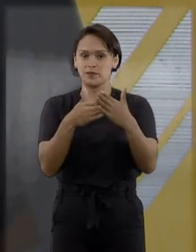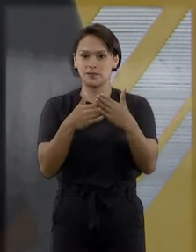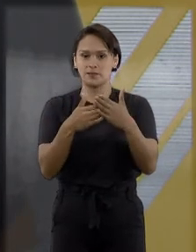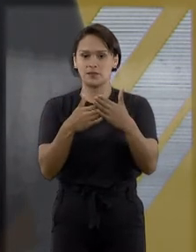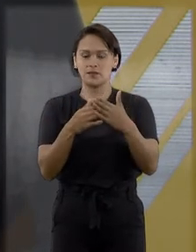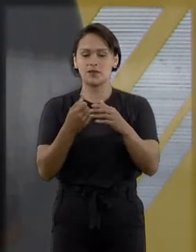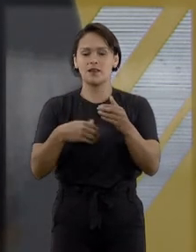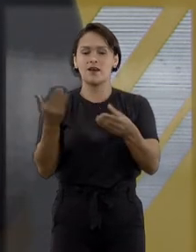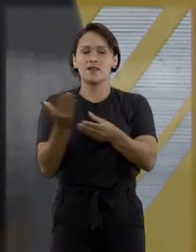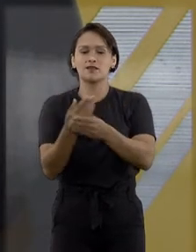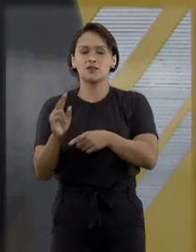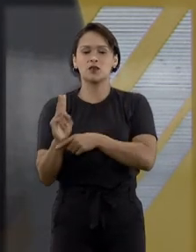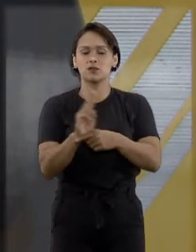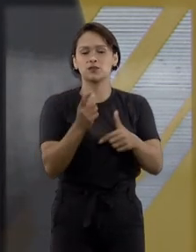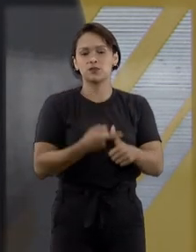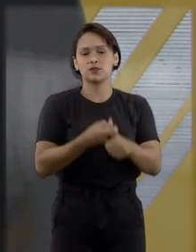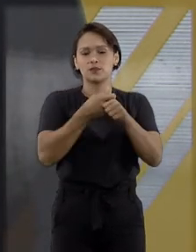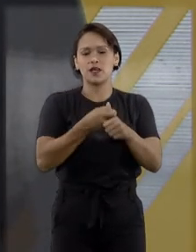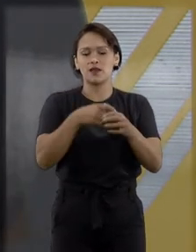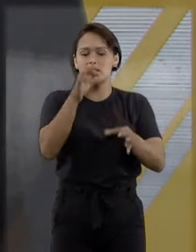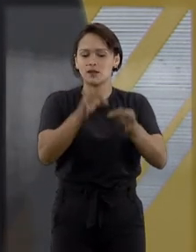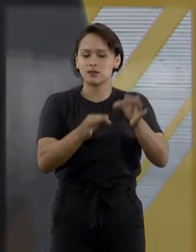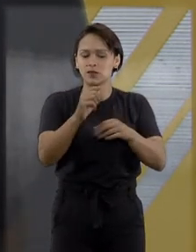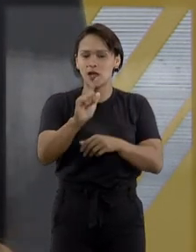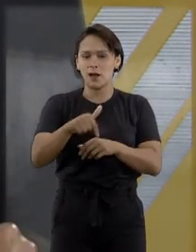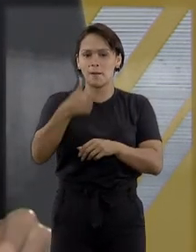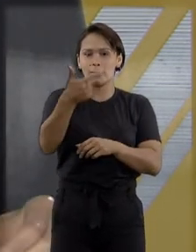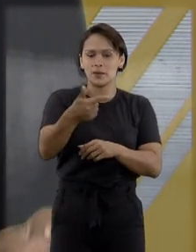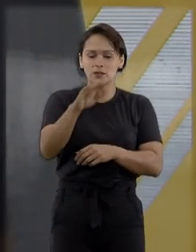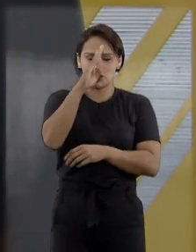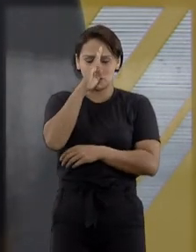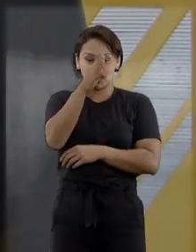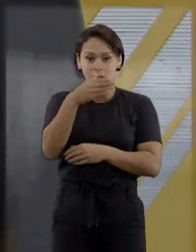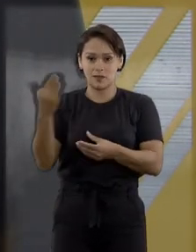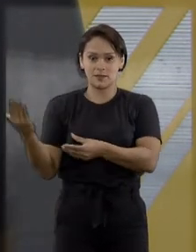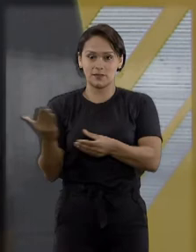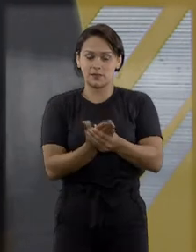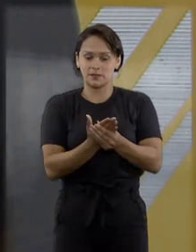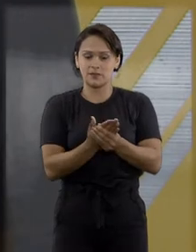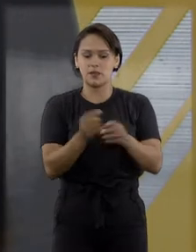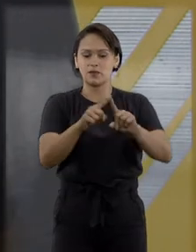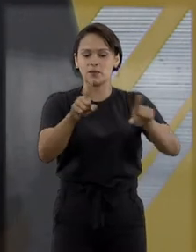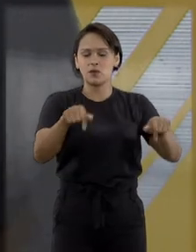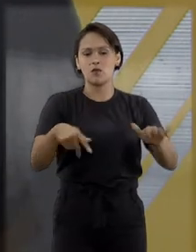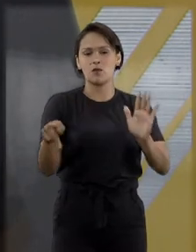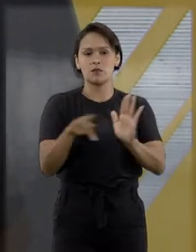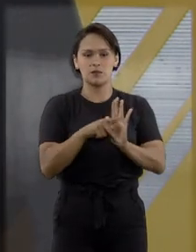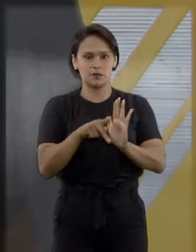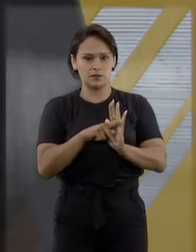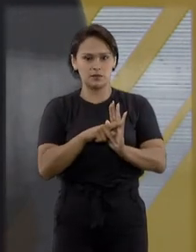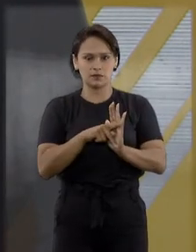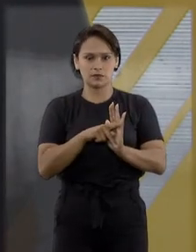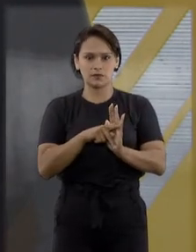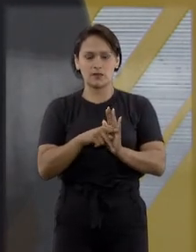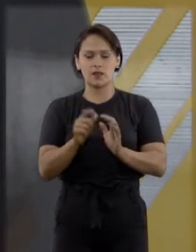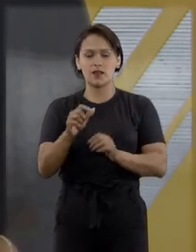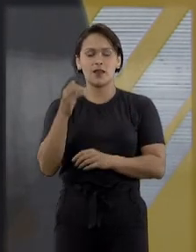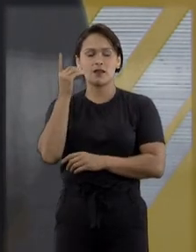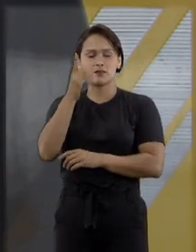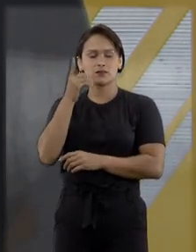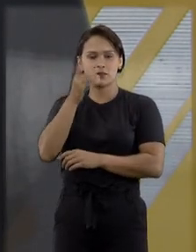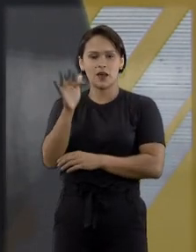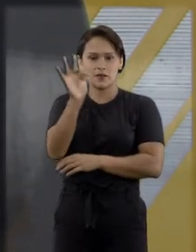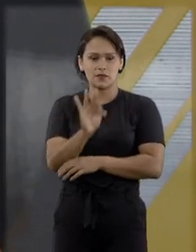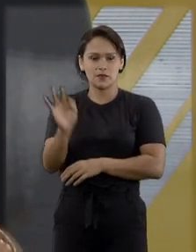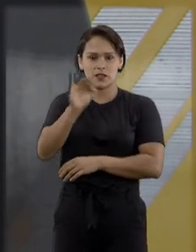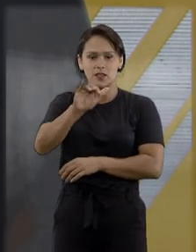impedido. A liminar está suspensa até o trânsito em julgado da decisão de mérito na ação sobre a propriedade do local. A